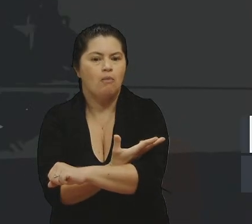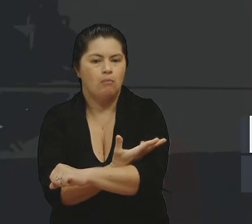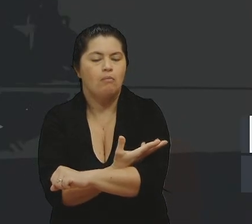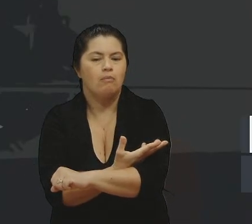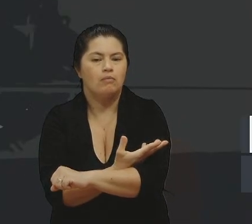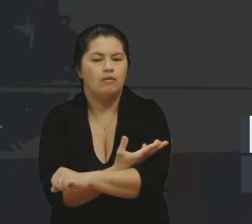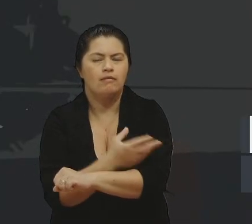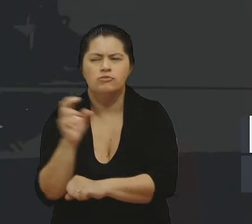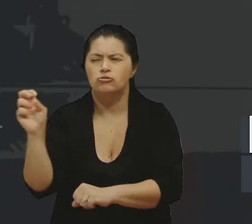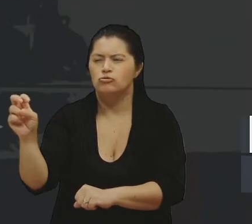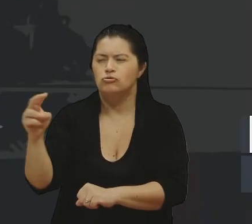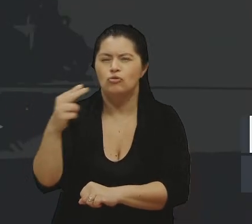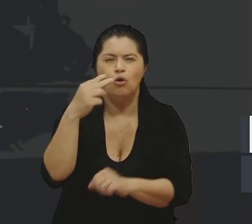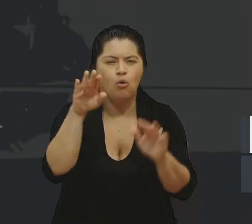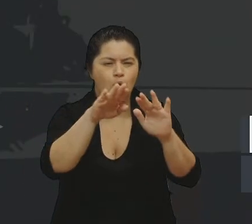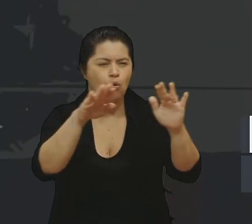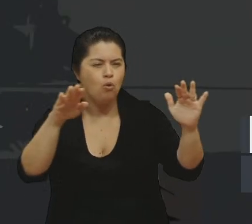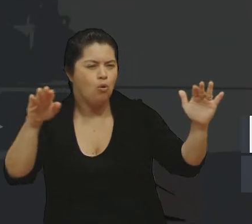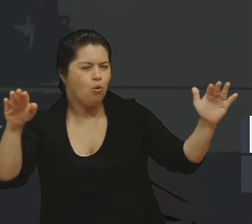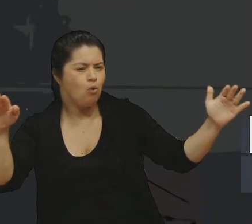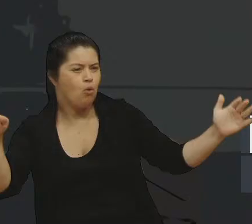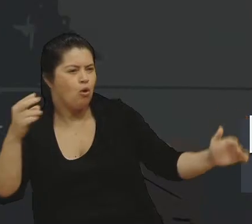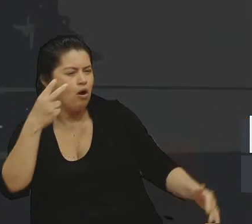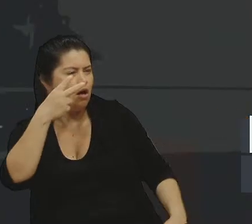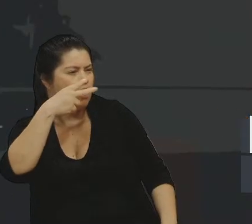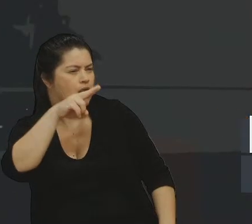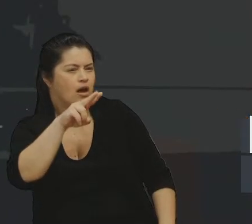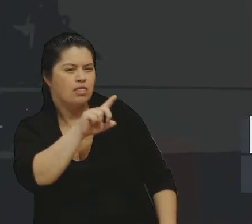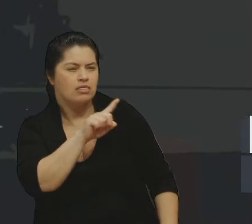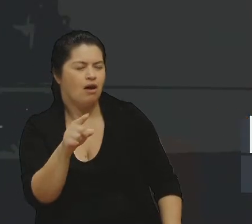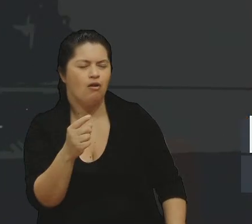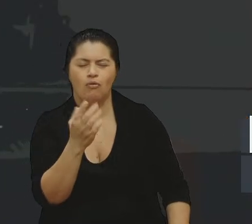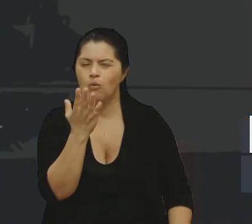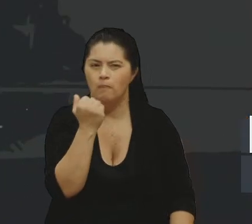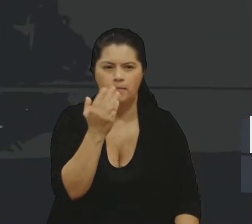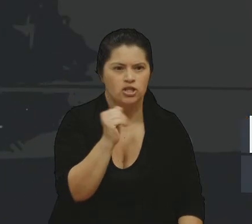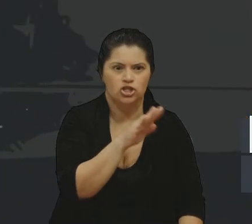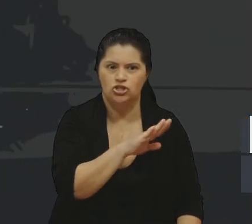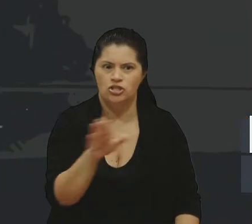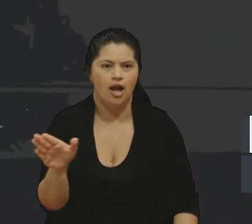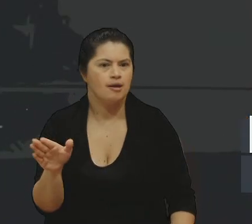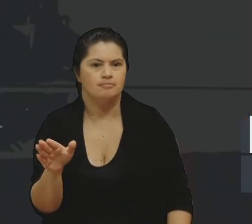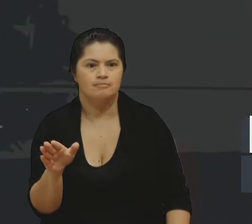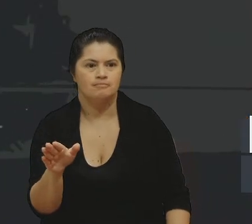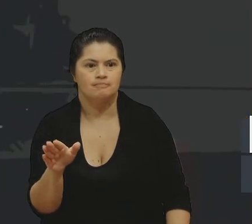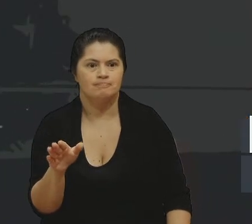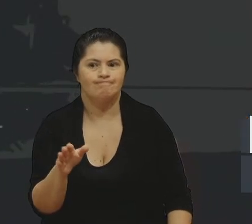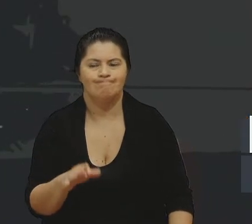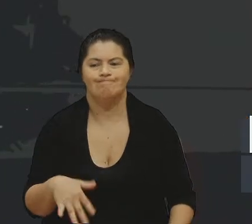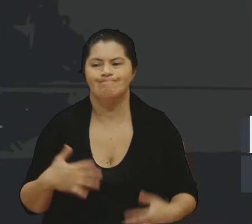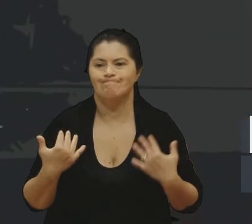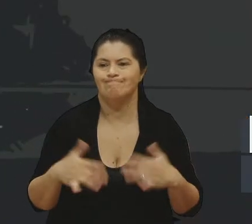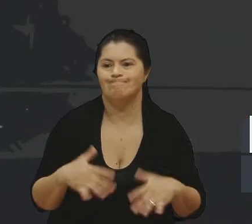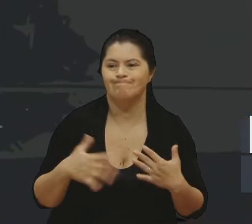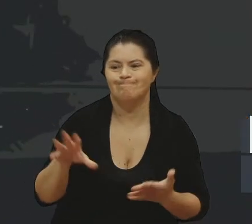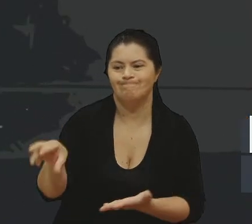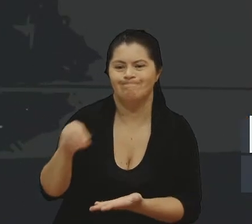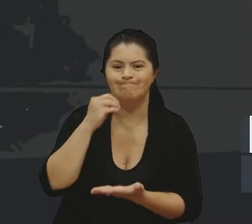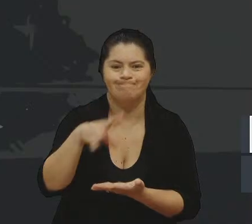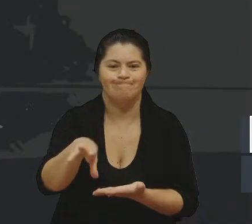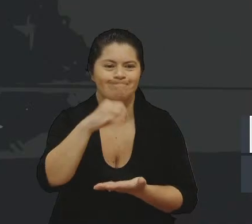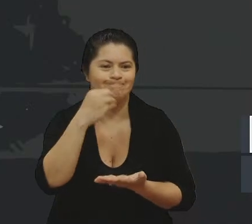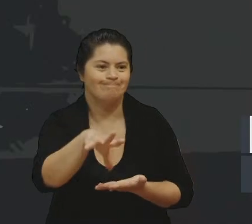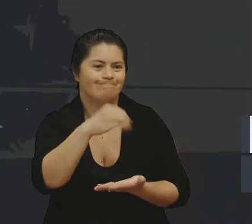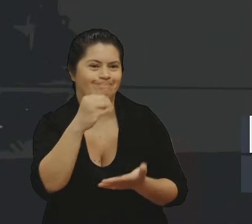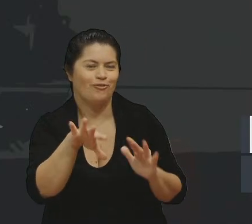viu todo aquele banquete lá, e a gente tinha dito para nós mesmos, não vou comer, não vou jacar hoje. Aí chegou aqui, putz, jaquei. A gente tomou a decisão